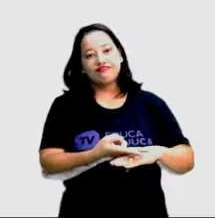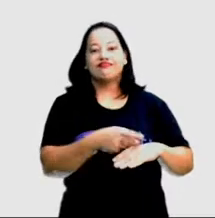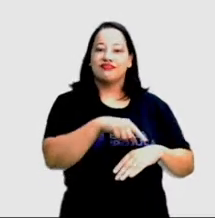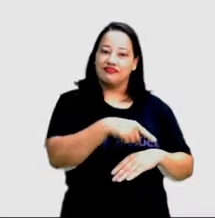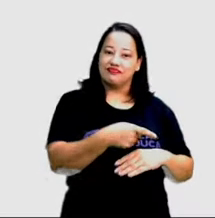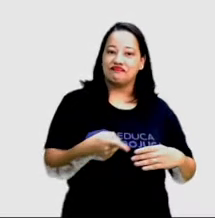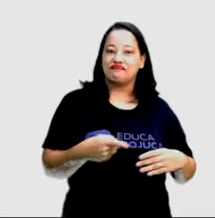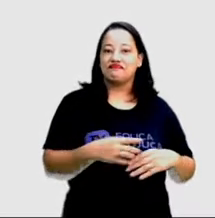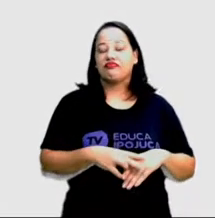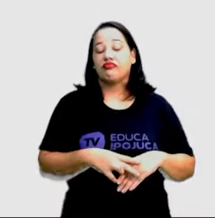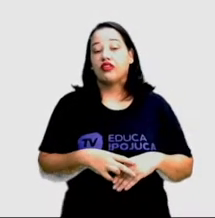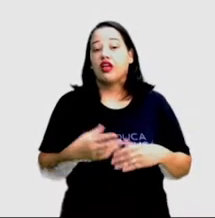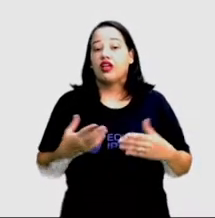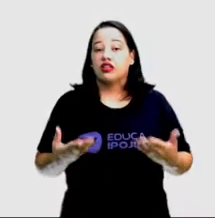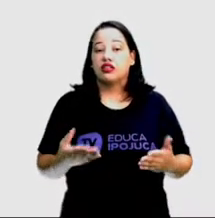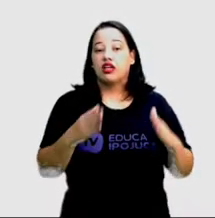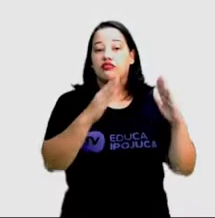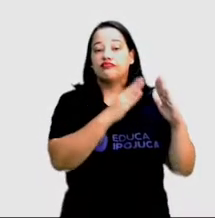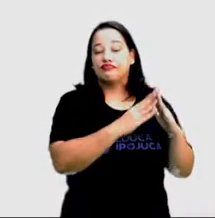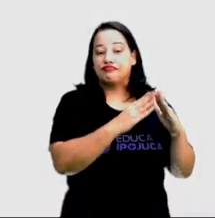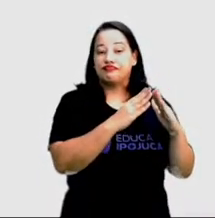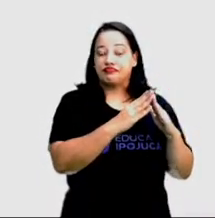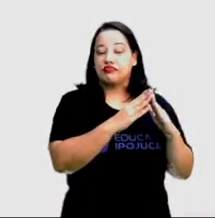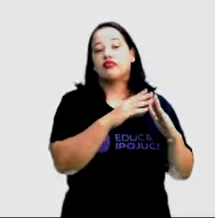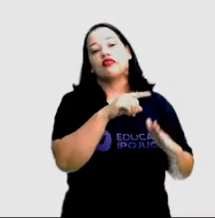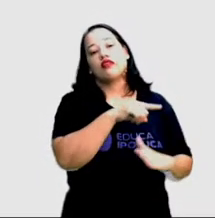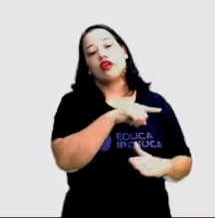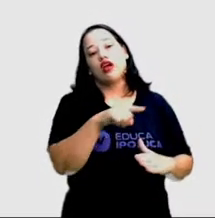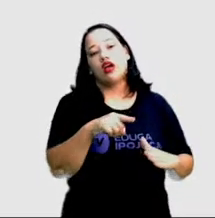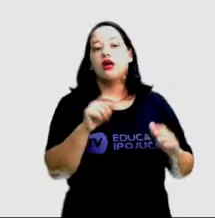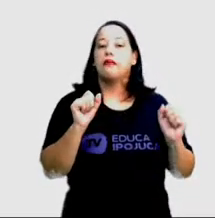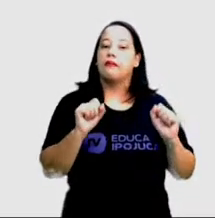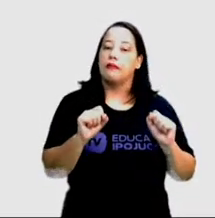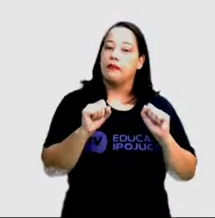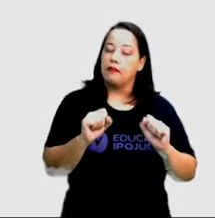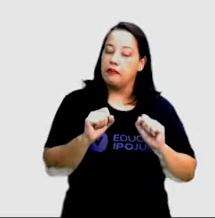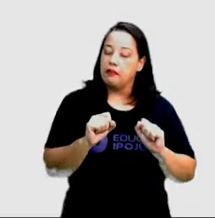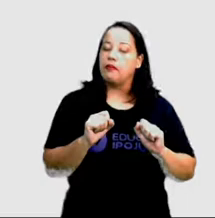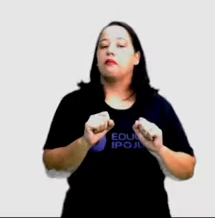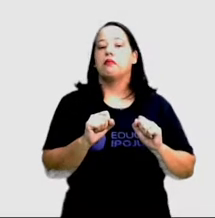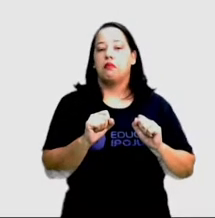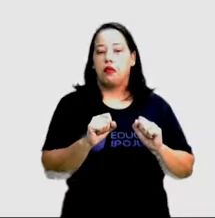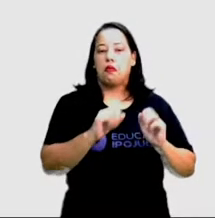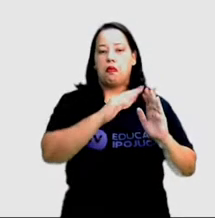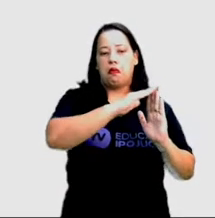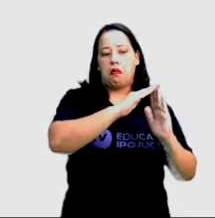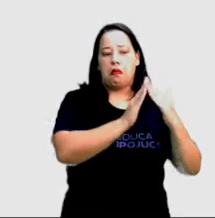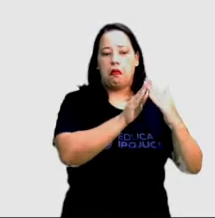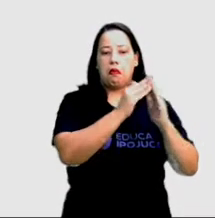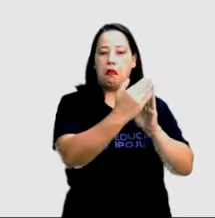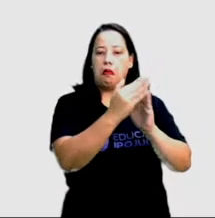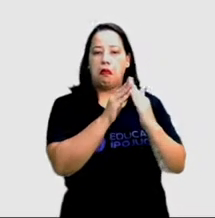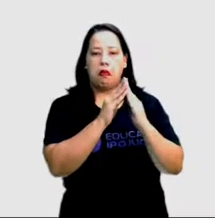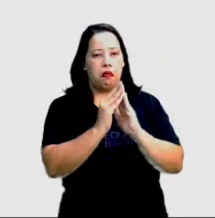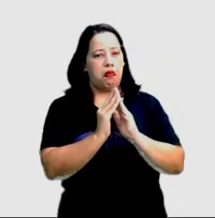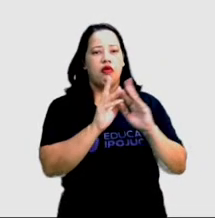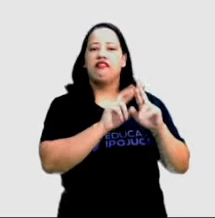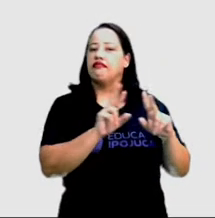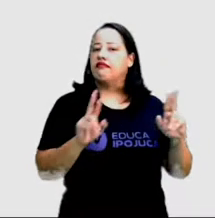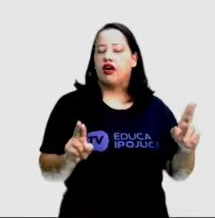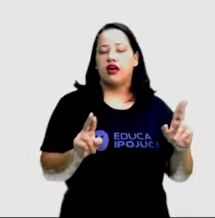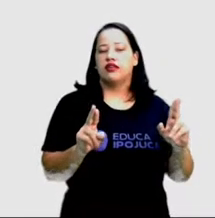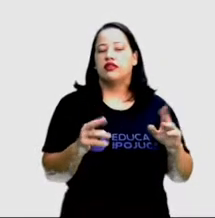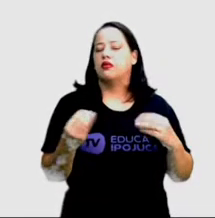Bom, as moradias, crianças, elas podem ter diferentes formas. Como assim, professora?